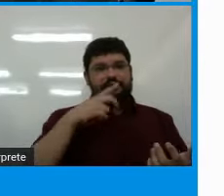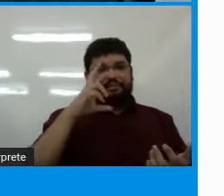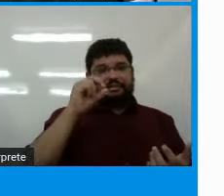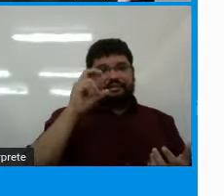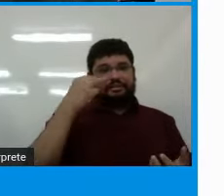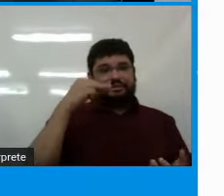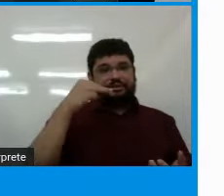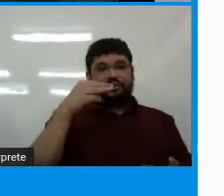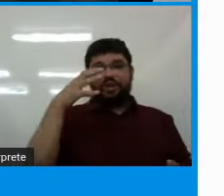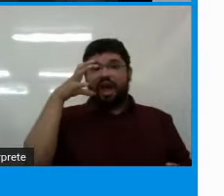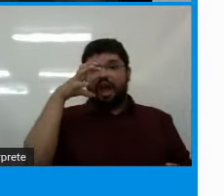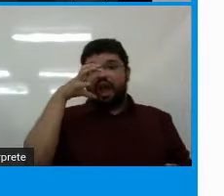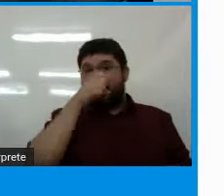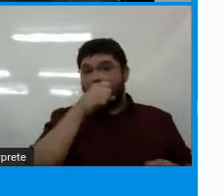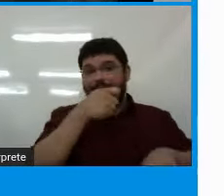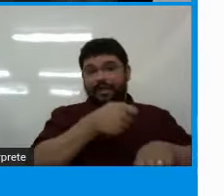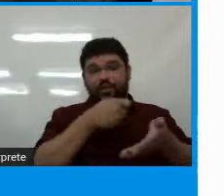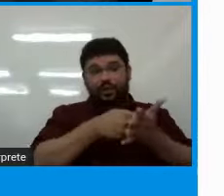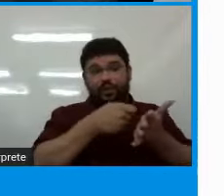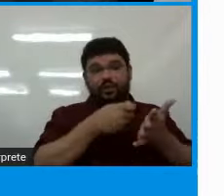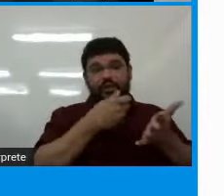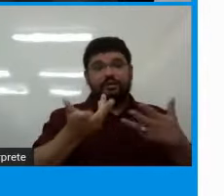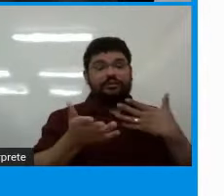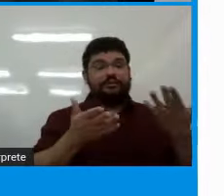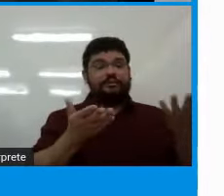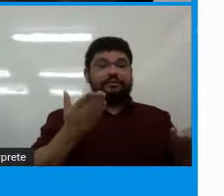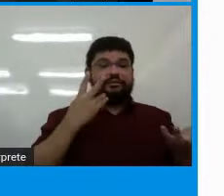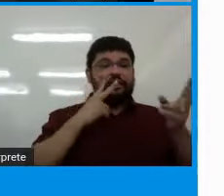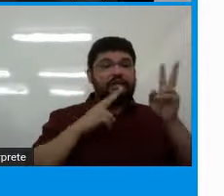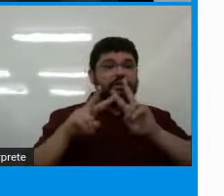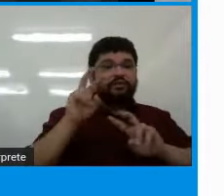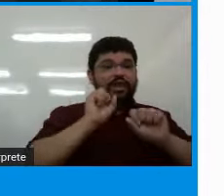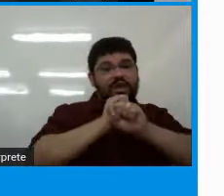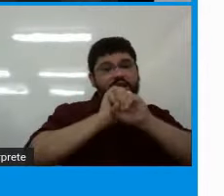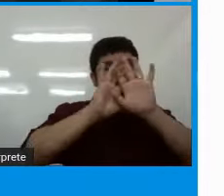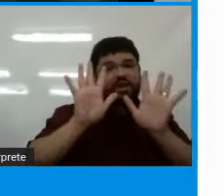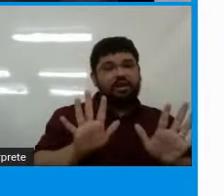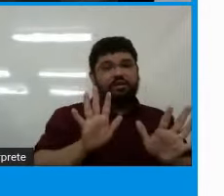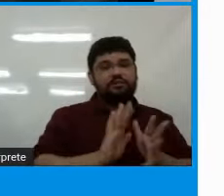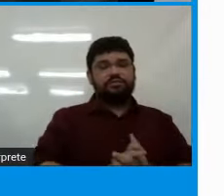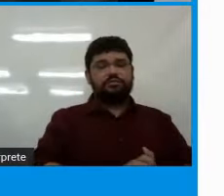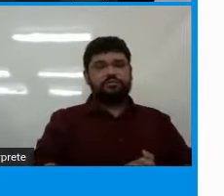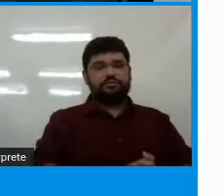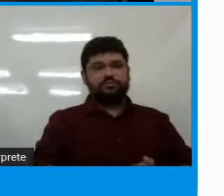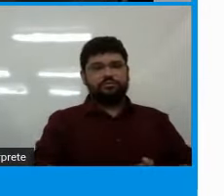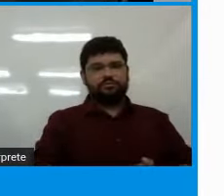vou tentar aqui passar para vocês uma visão geral dessa arquitetura tecnológica. Mas vamos falar